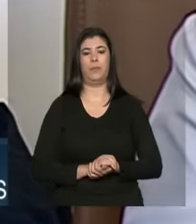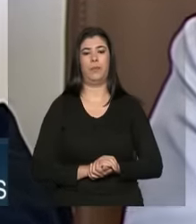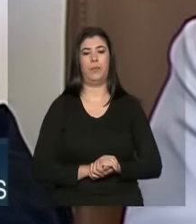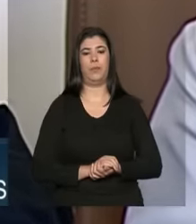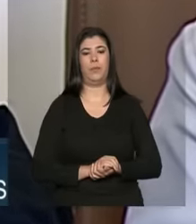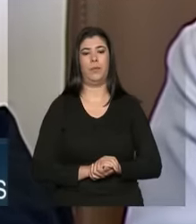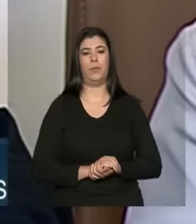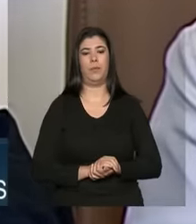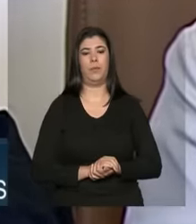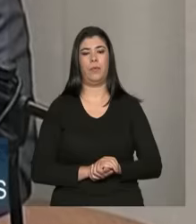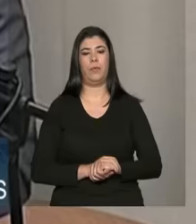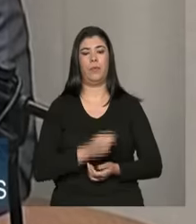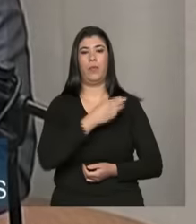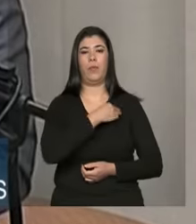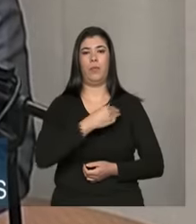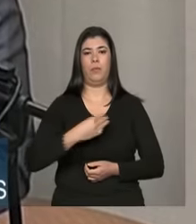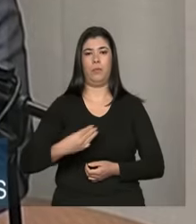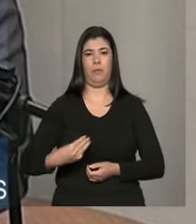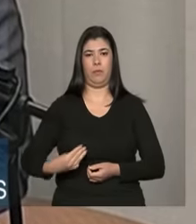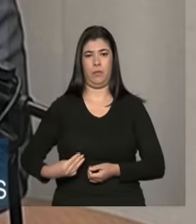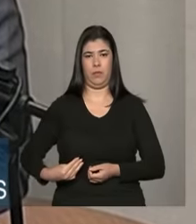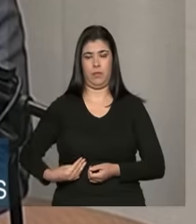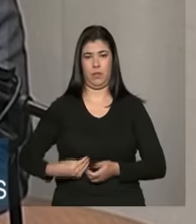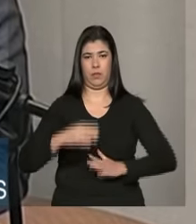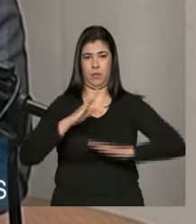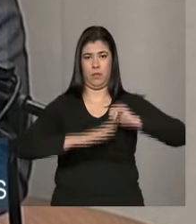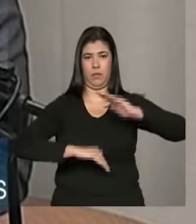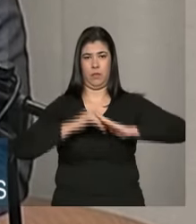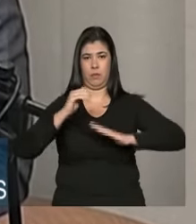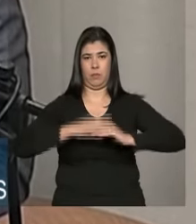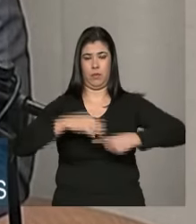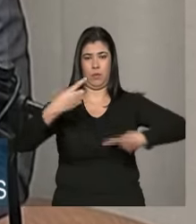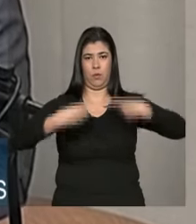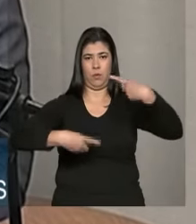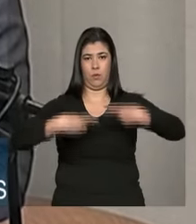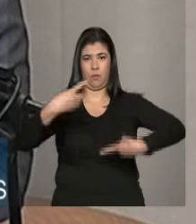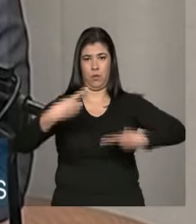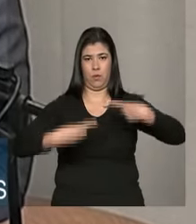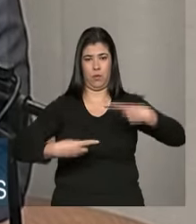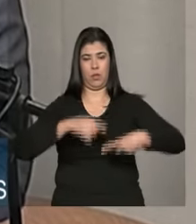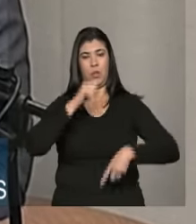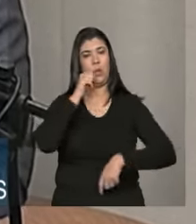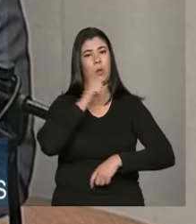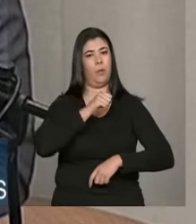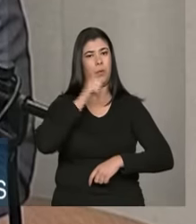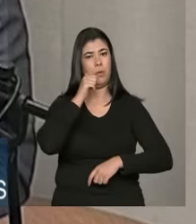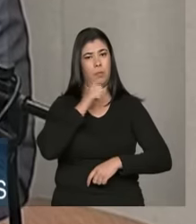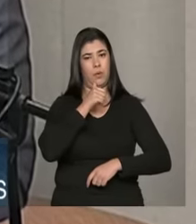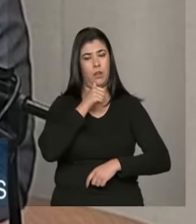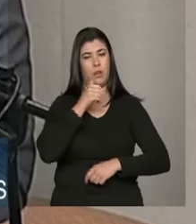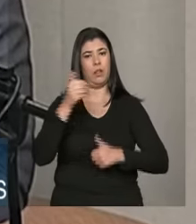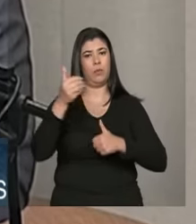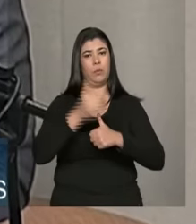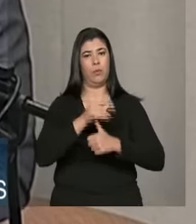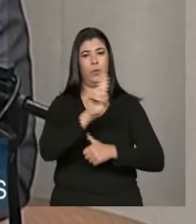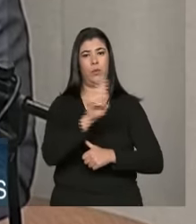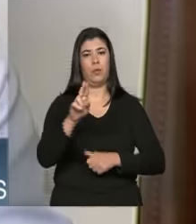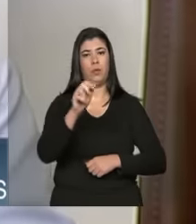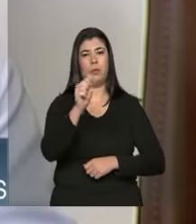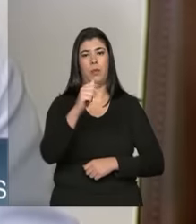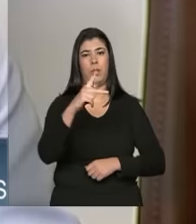Vargas ministra em exercício da secretaria de políticas para para as mulheres Aparecida